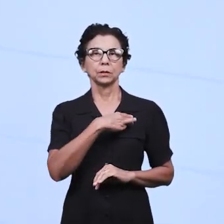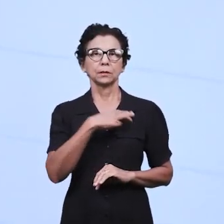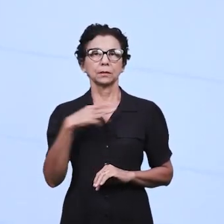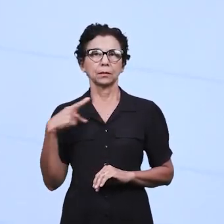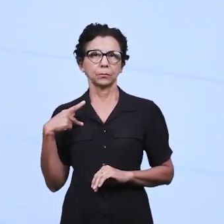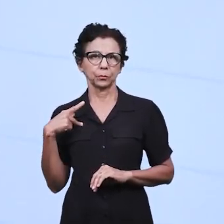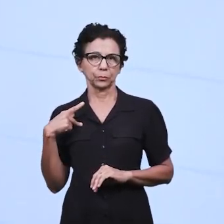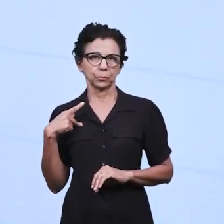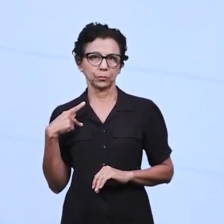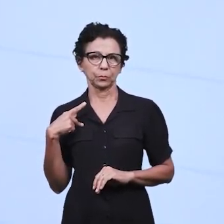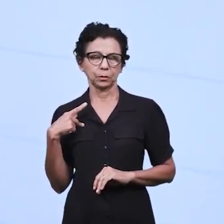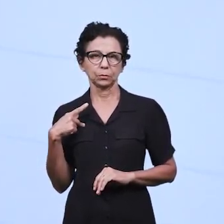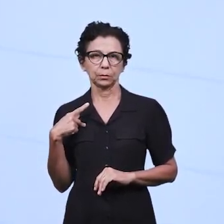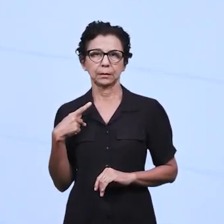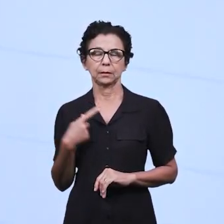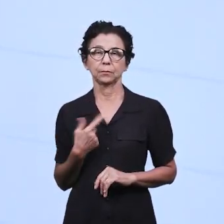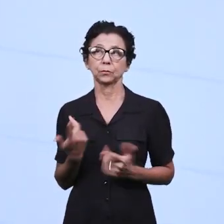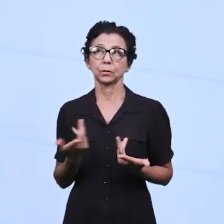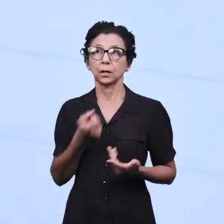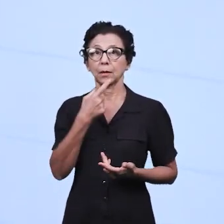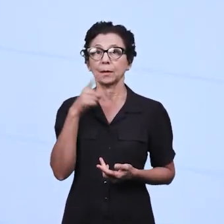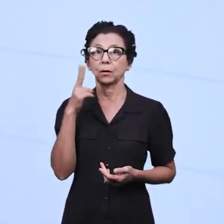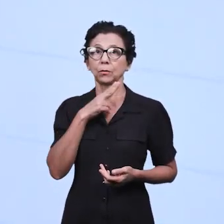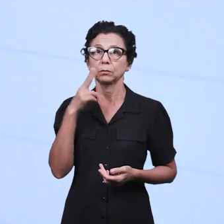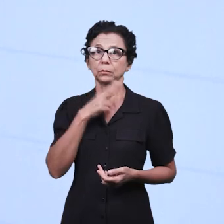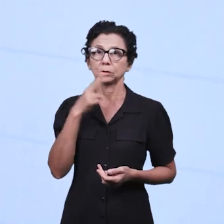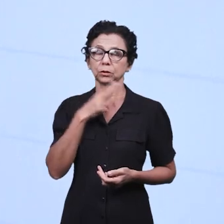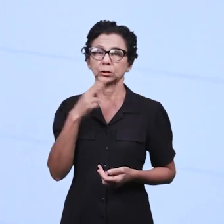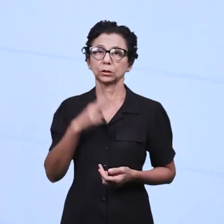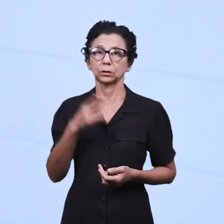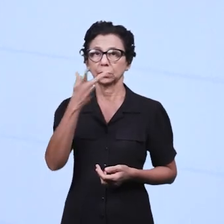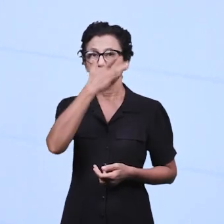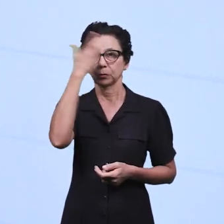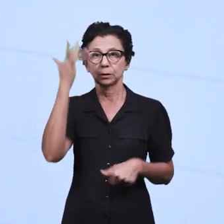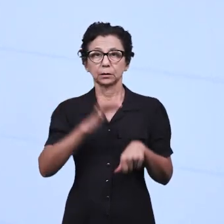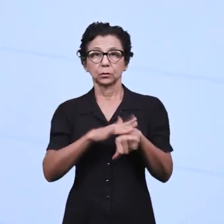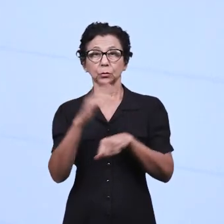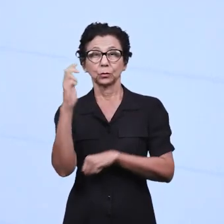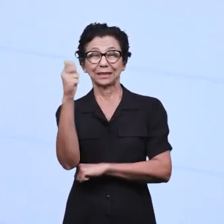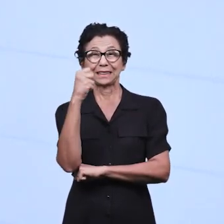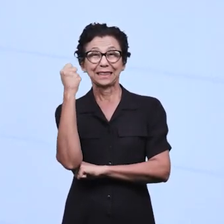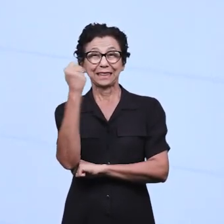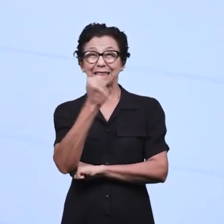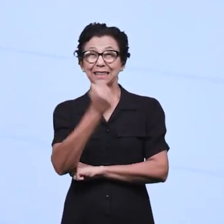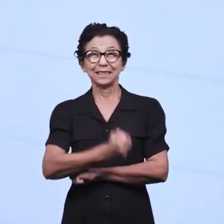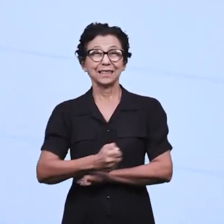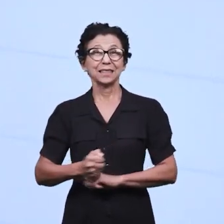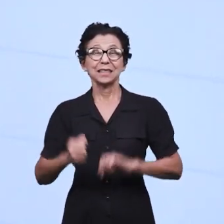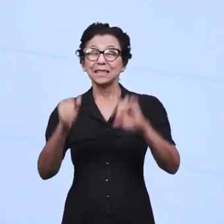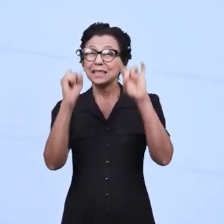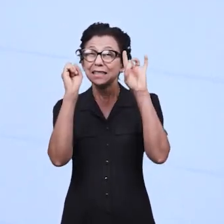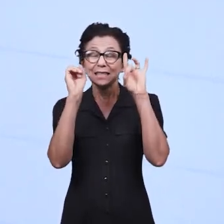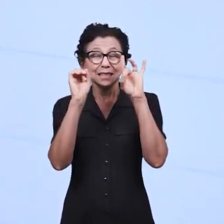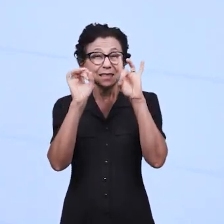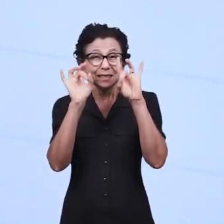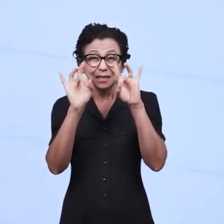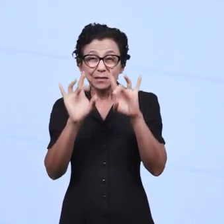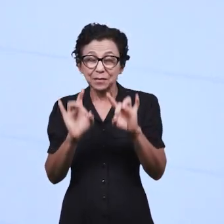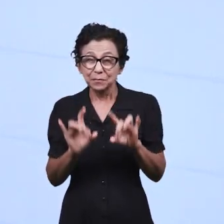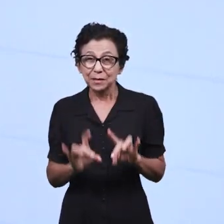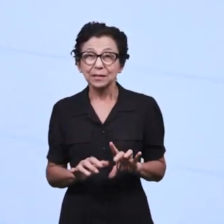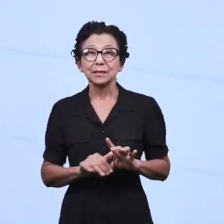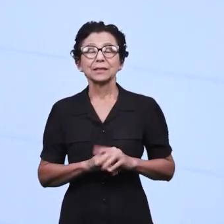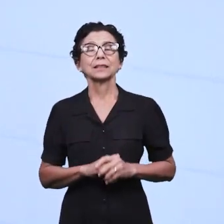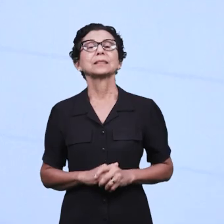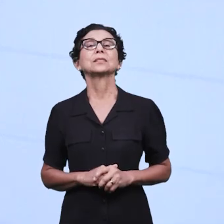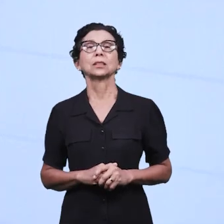mais um pouquinho, mas quando é uma emergência assim, então, assim, e a pessoa com doença grave, ela tem prioridade, a prioridade número 1. Exatamente. Então,